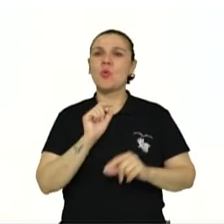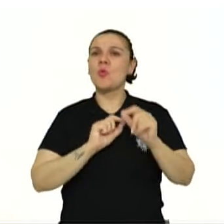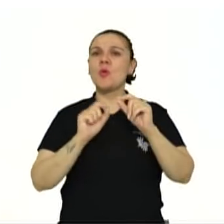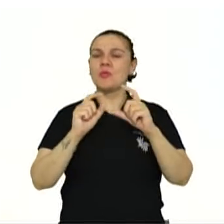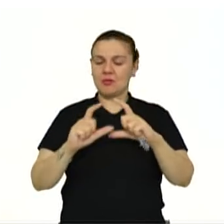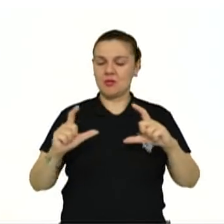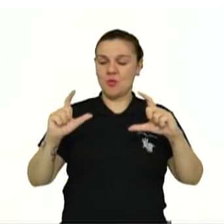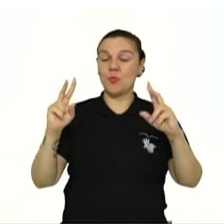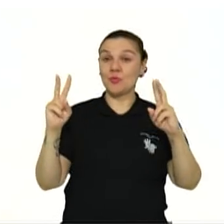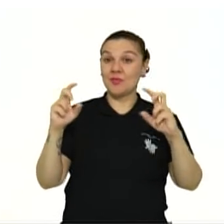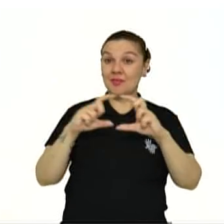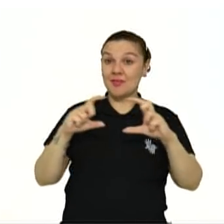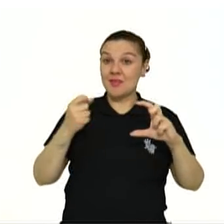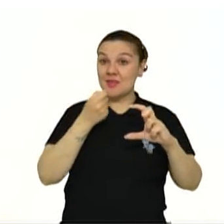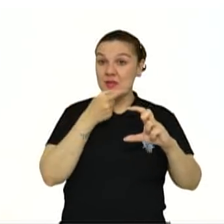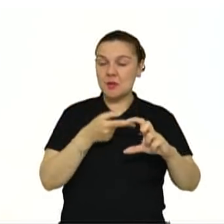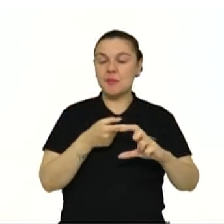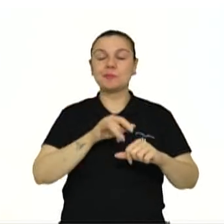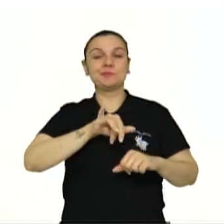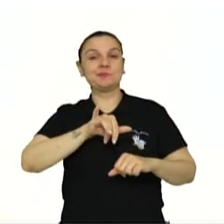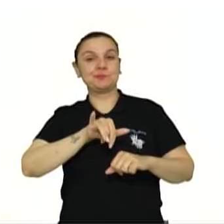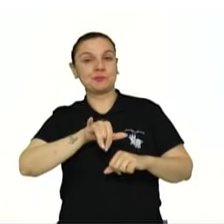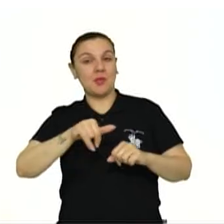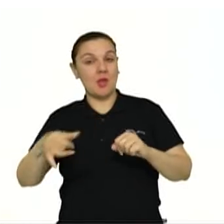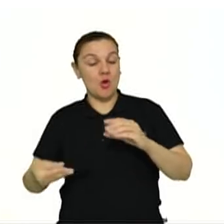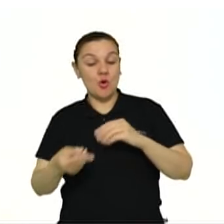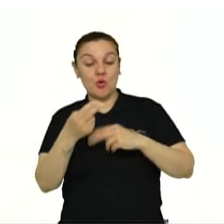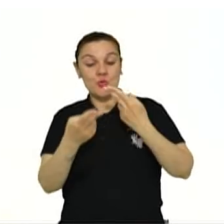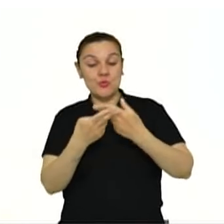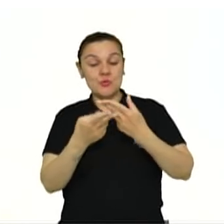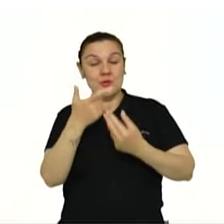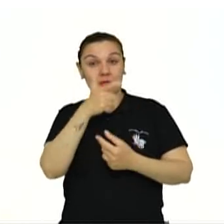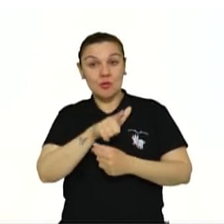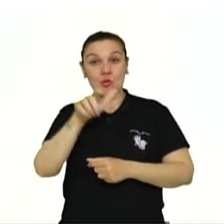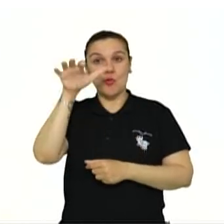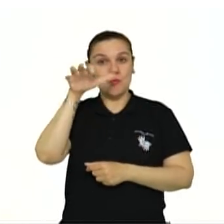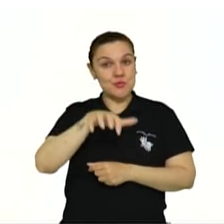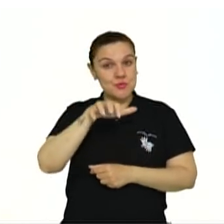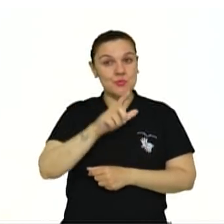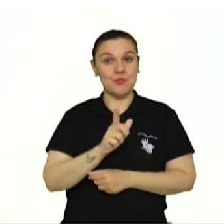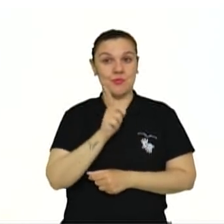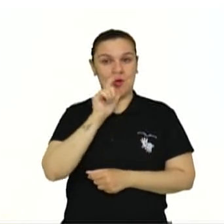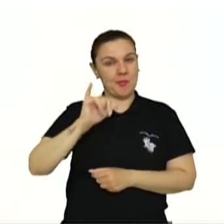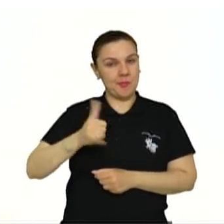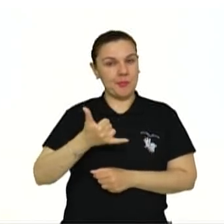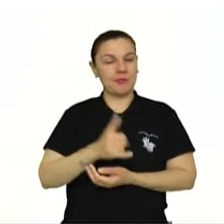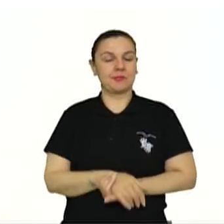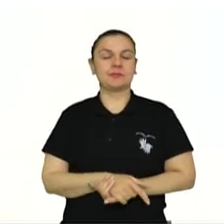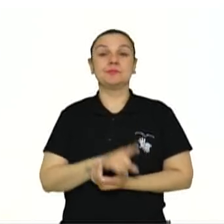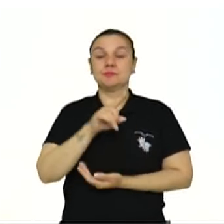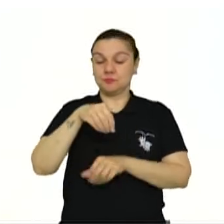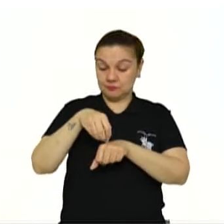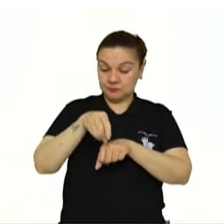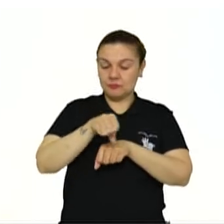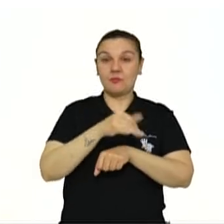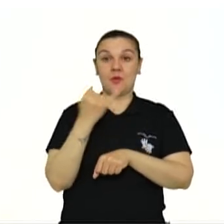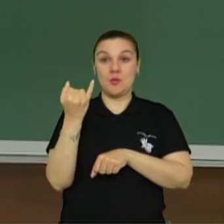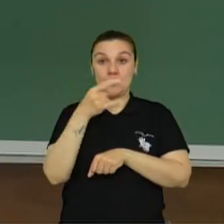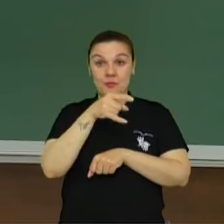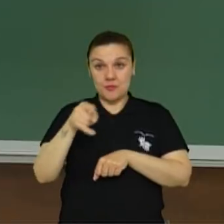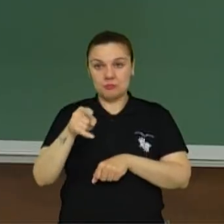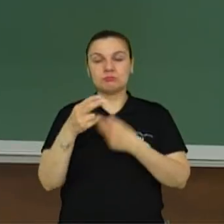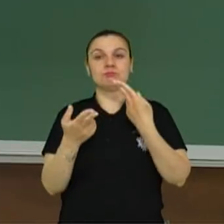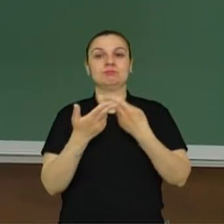conteúdo temático? O reaproveitamento da água da chuva, tá? Então, é uma dica bem importante que vocês